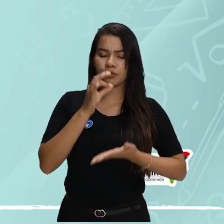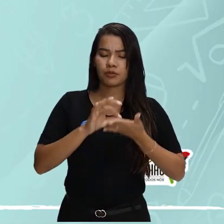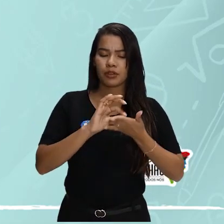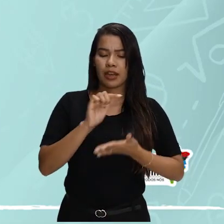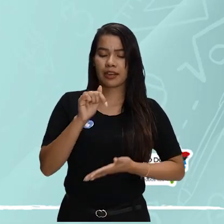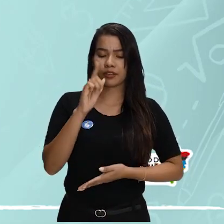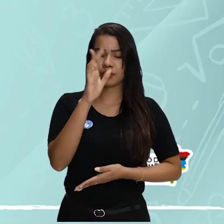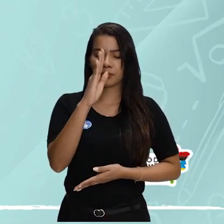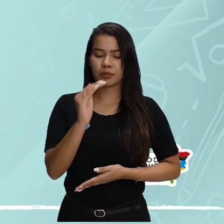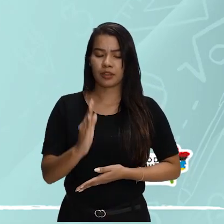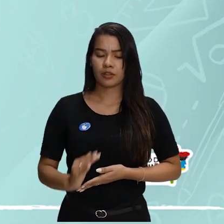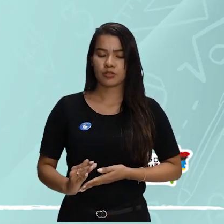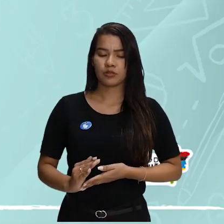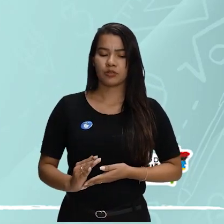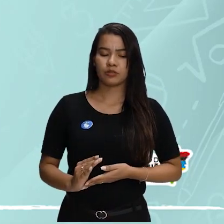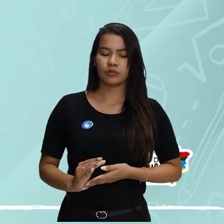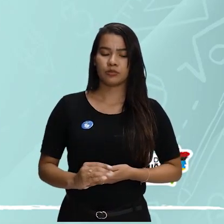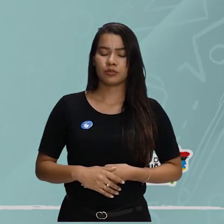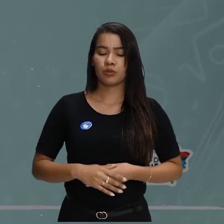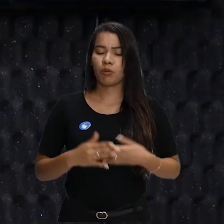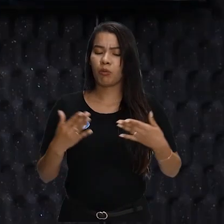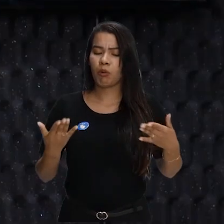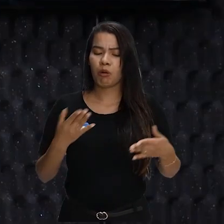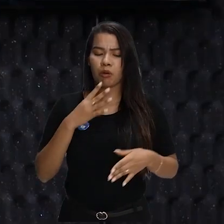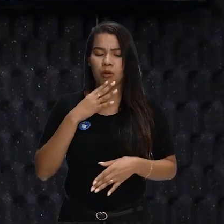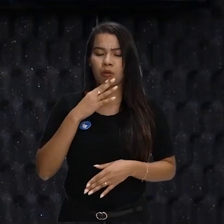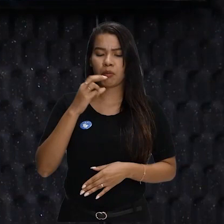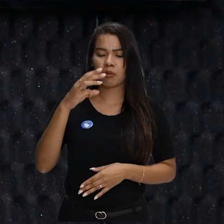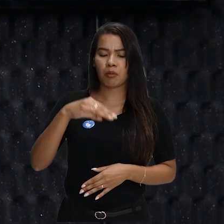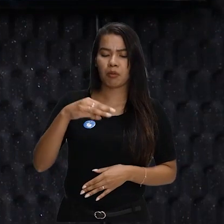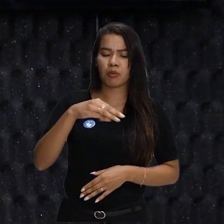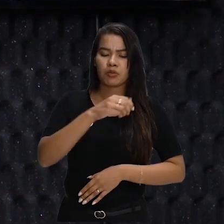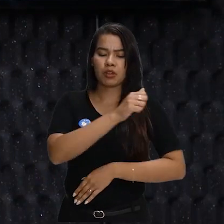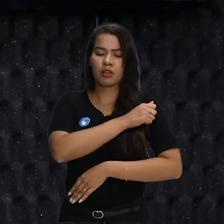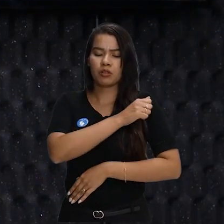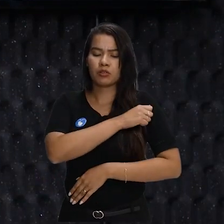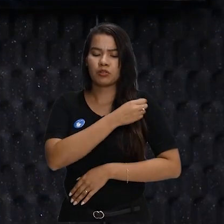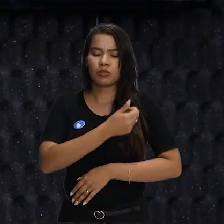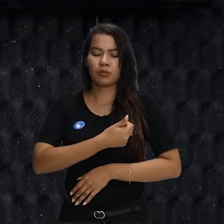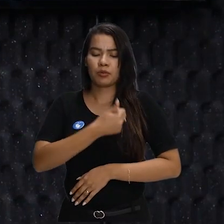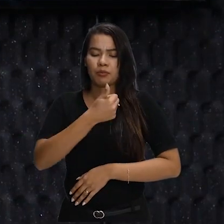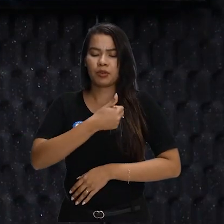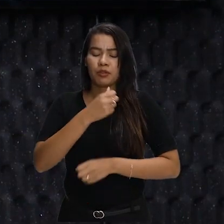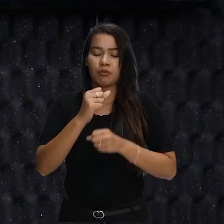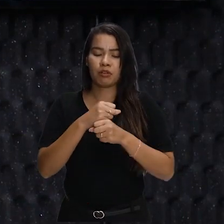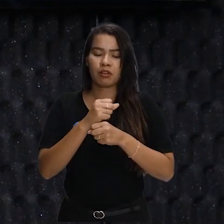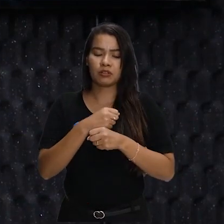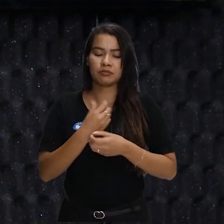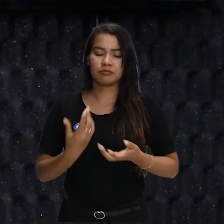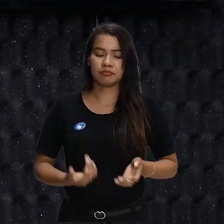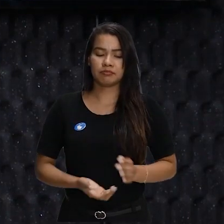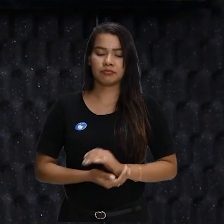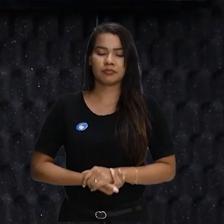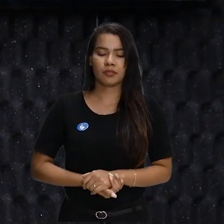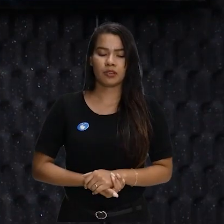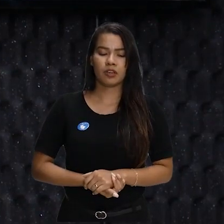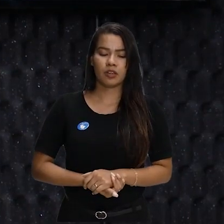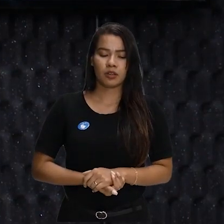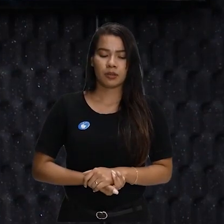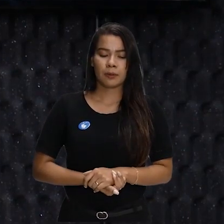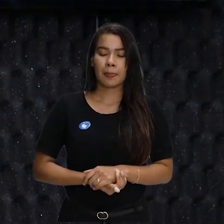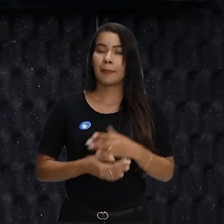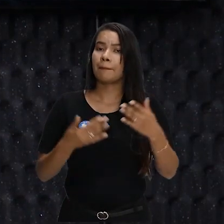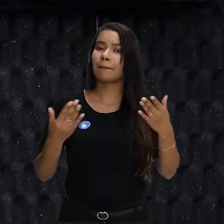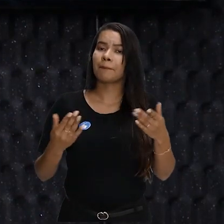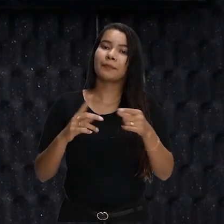alunos do terceiro ano. Pô, você vê que isso aqui são alvos de pesquisa, né? Então, essas variáveis aí, elas são qualitativas,